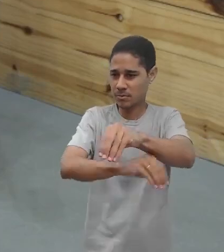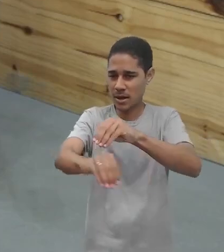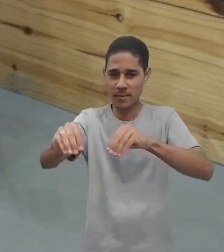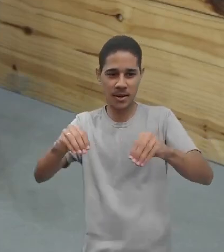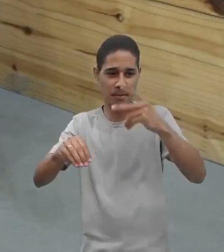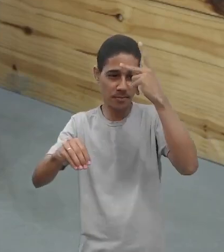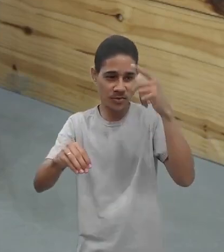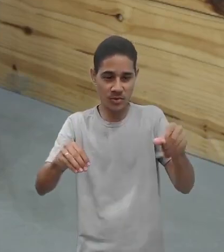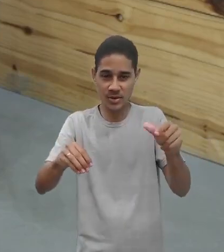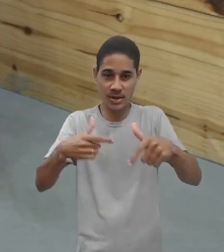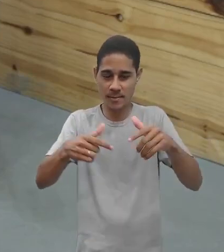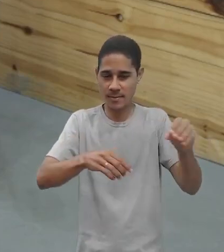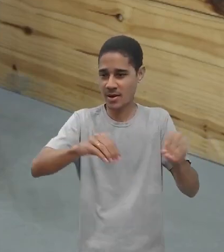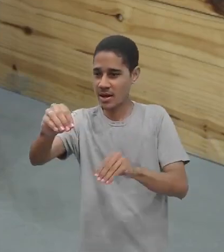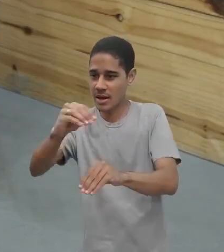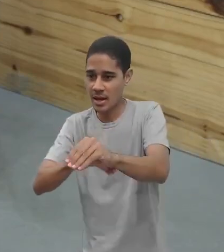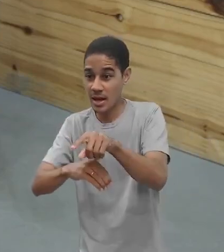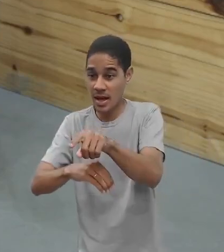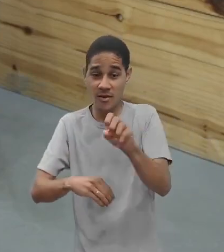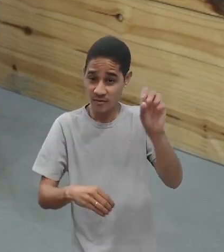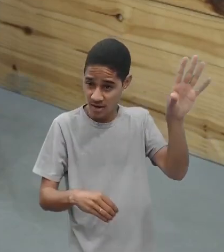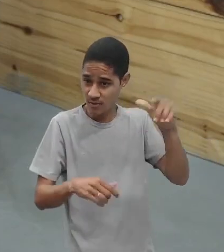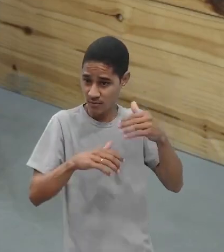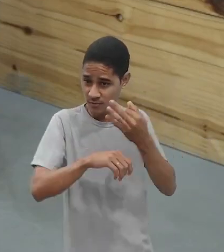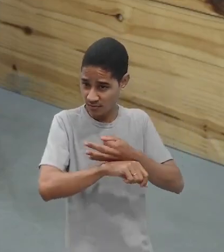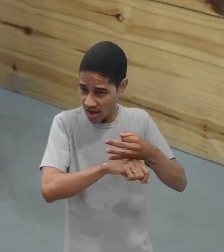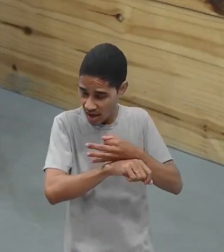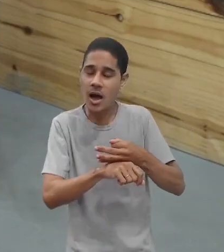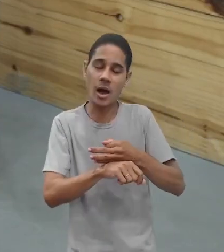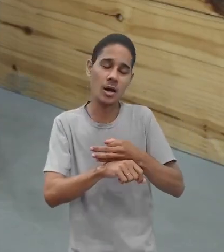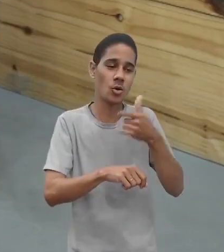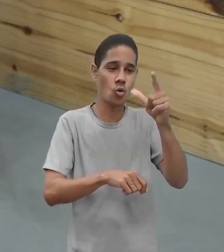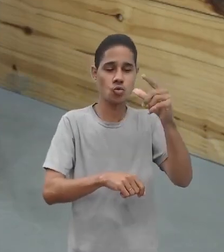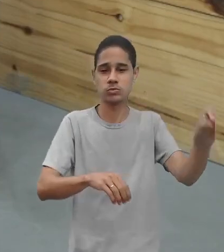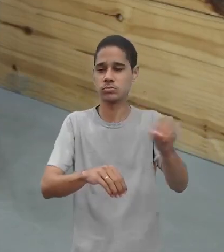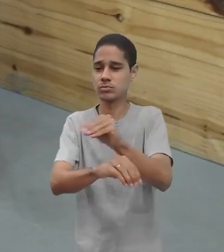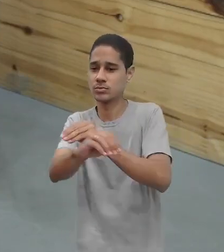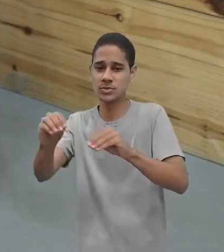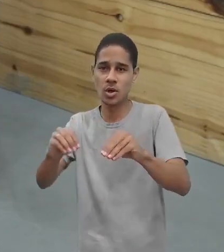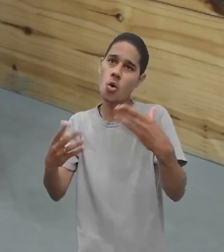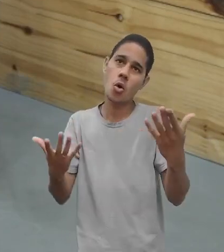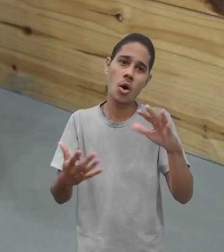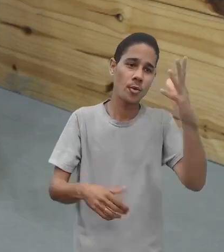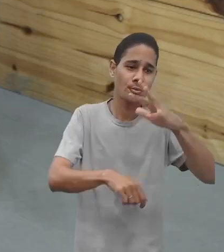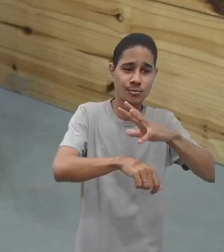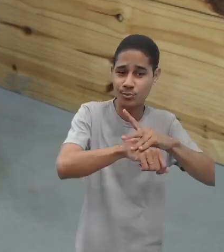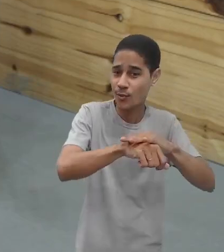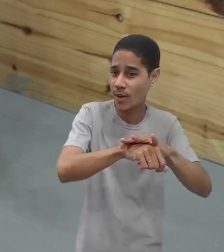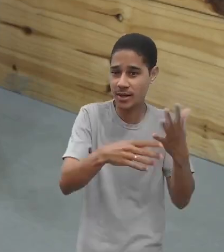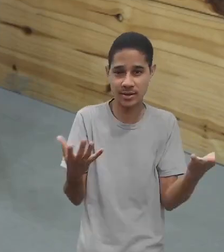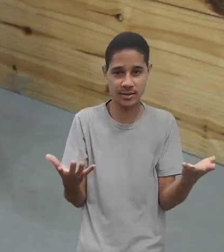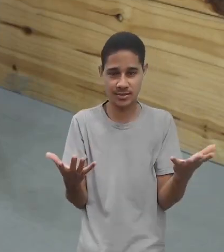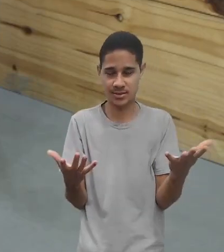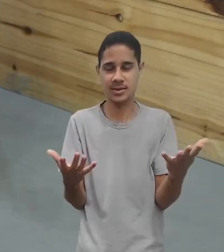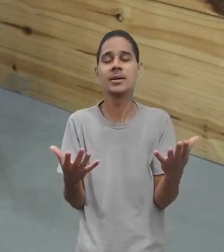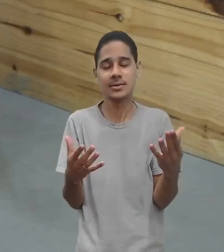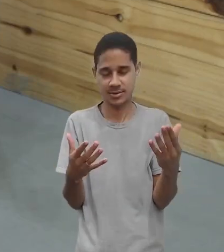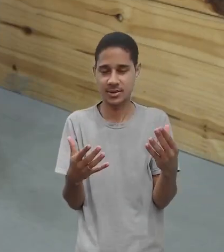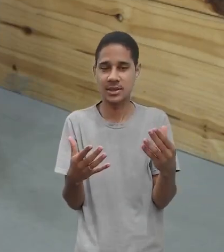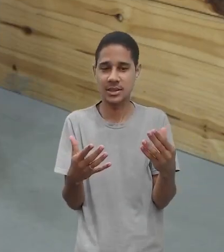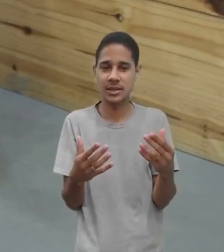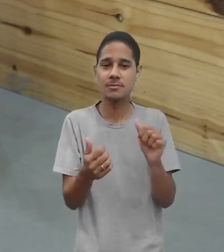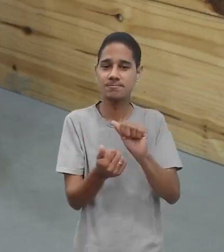lugar na hora que um funcionário ele sai de férias. Ou então, por exemplo, quando ele está doente também, né, Cris? Então, essa é a questão,